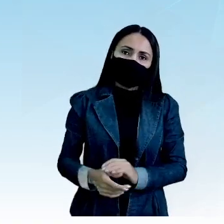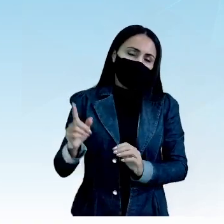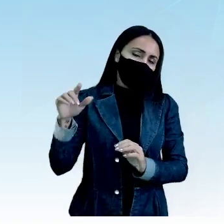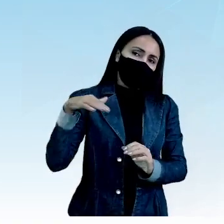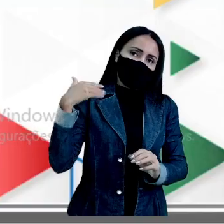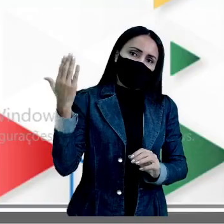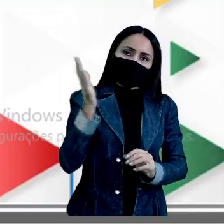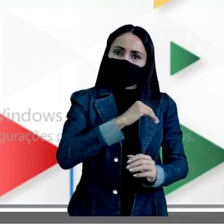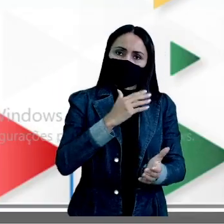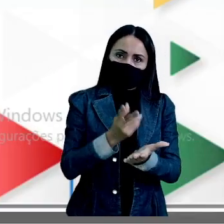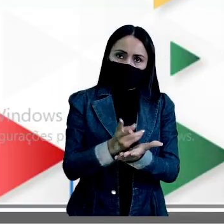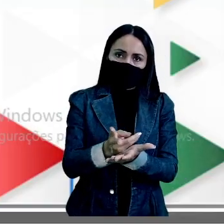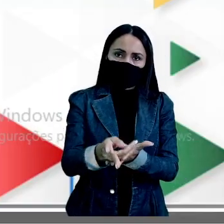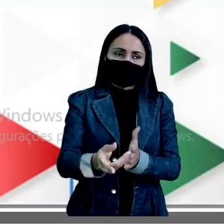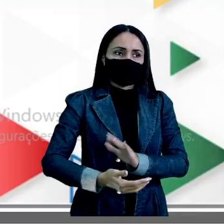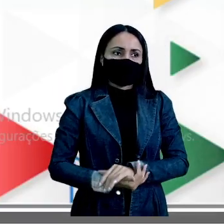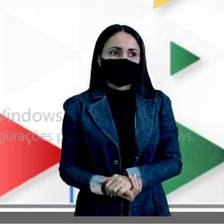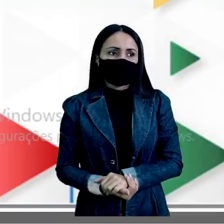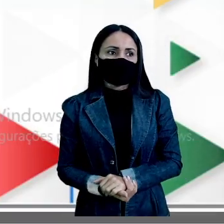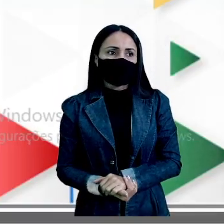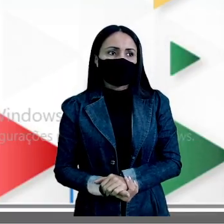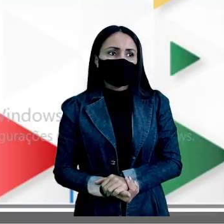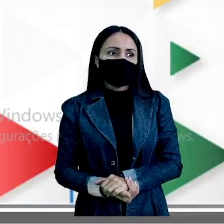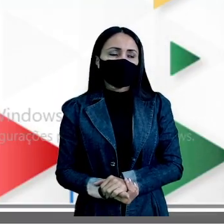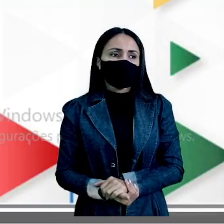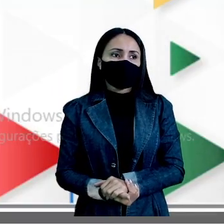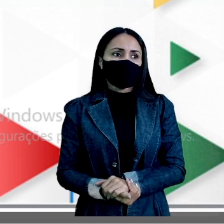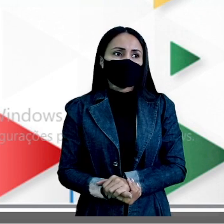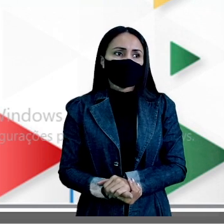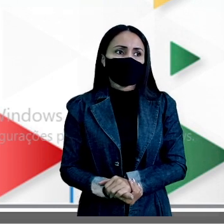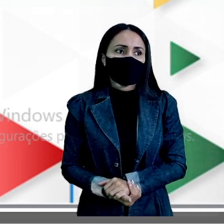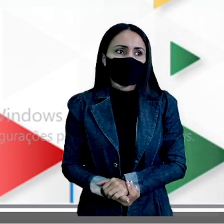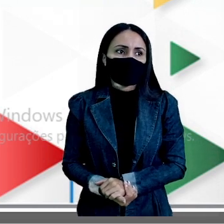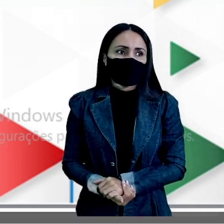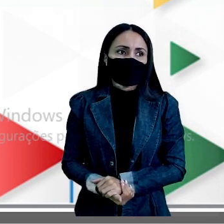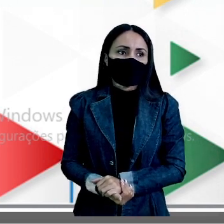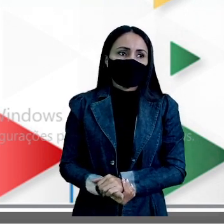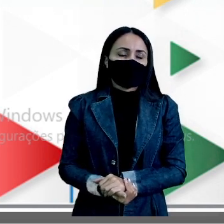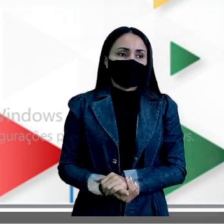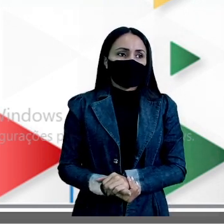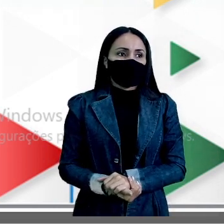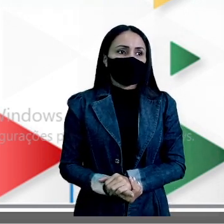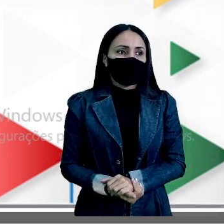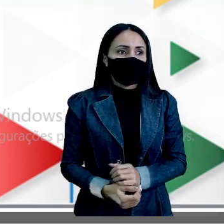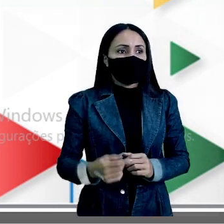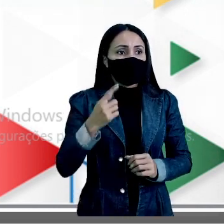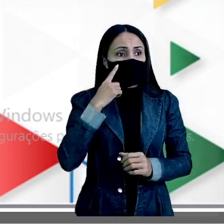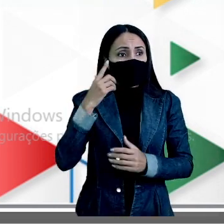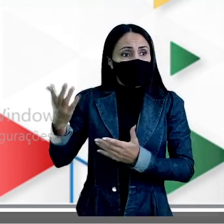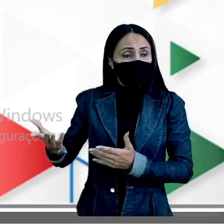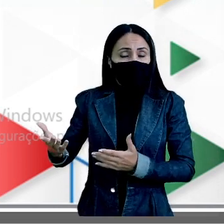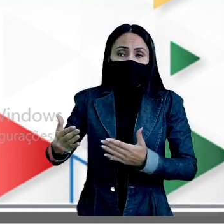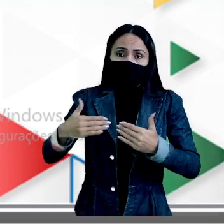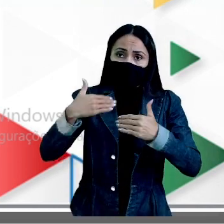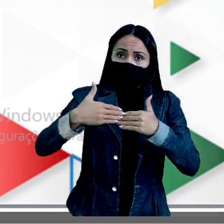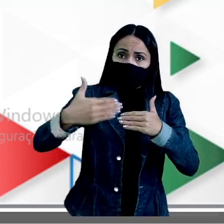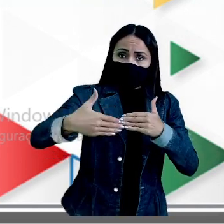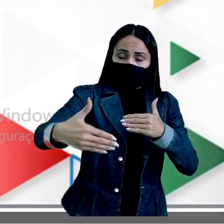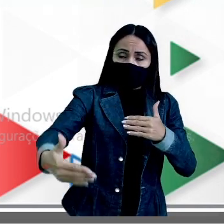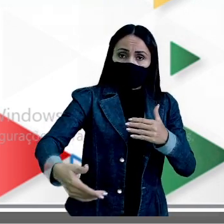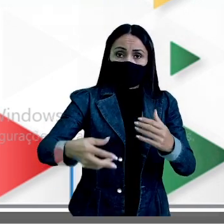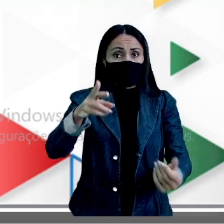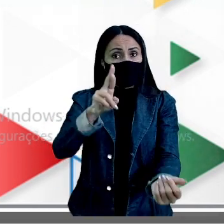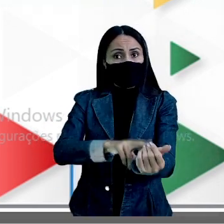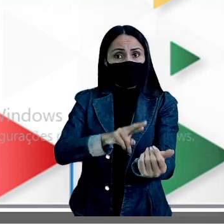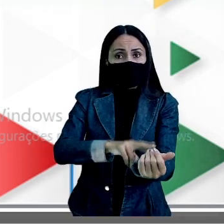Vamos. A figura sorridente do sorridente cavalheiro, envolta em mistérios e rituais próprios, é associada ao